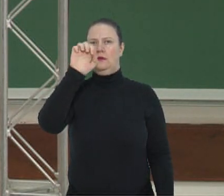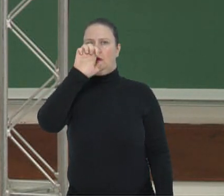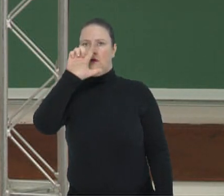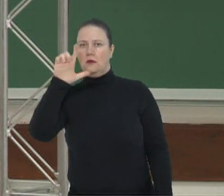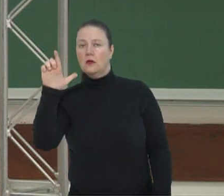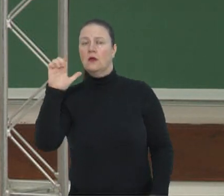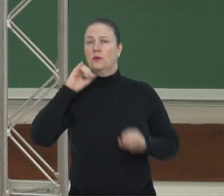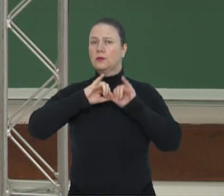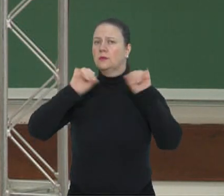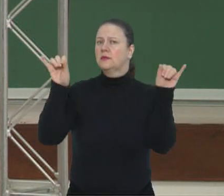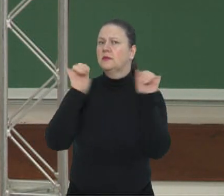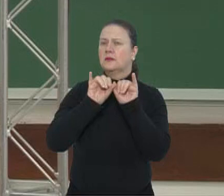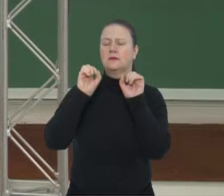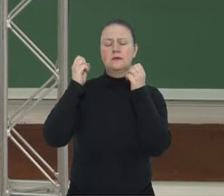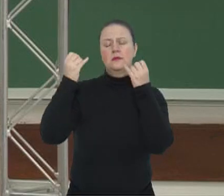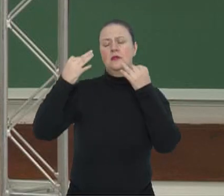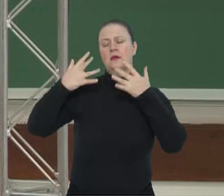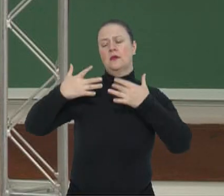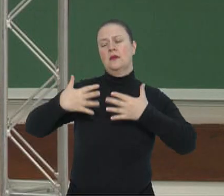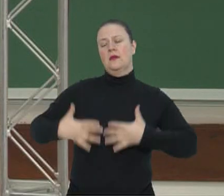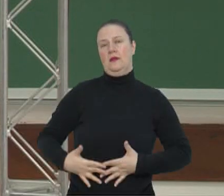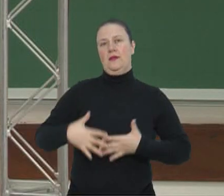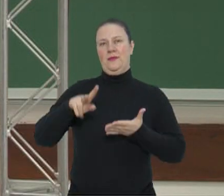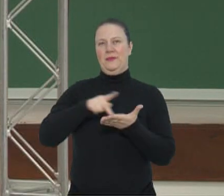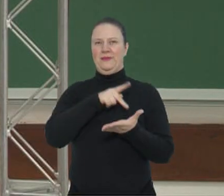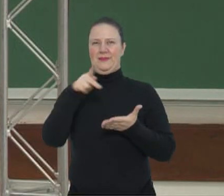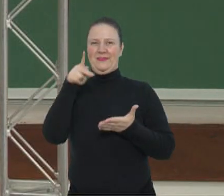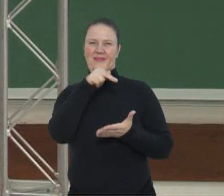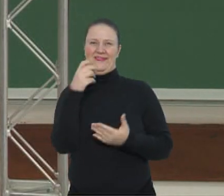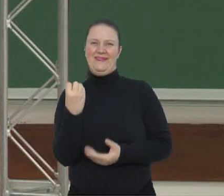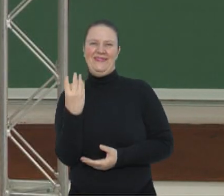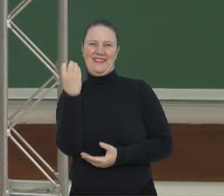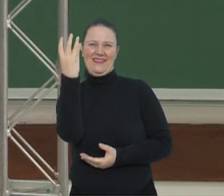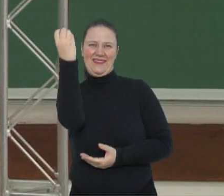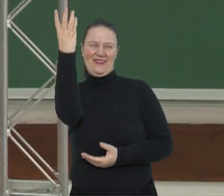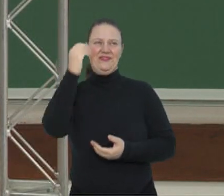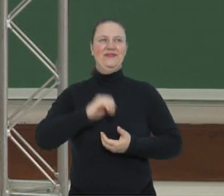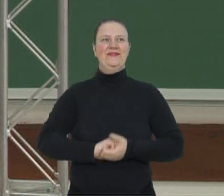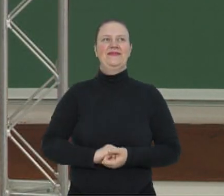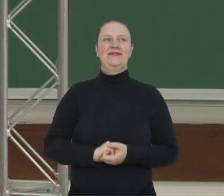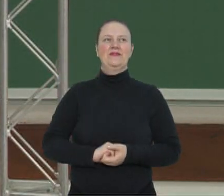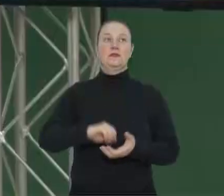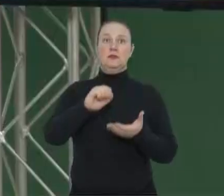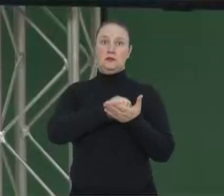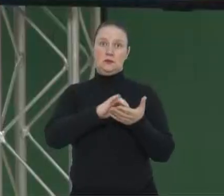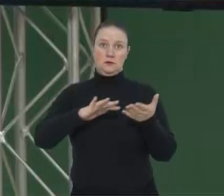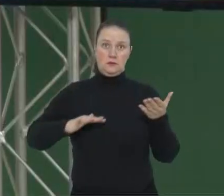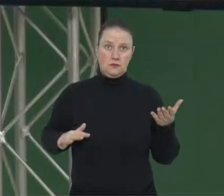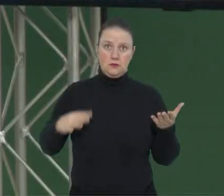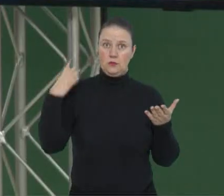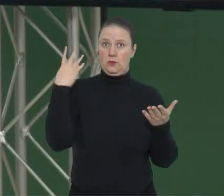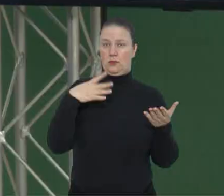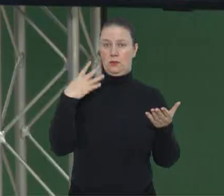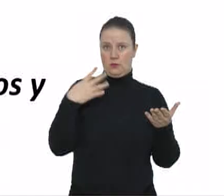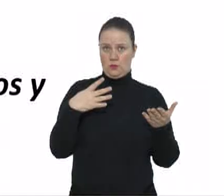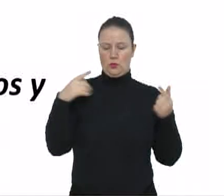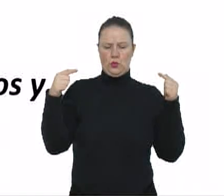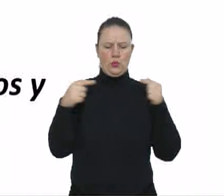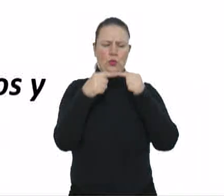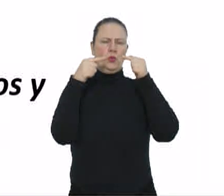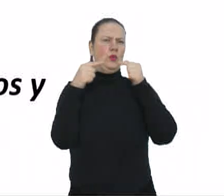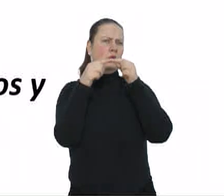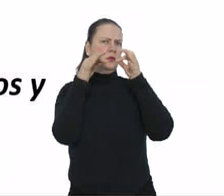respeito deste poema Viajar, ok? Partindo aí para a atividade 4, según el poema,